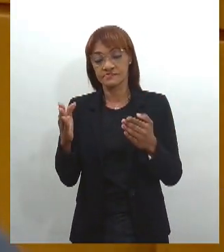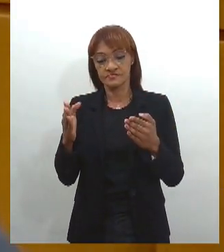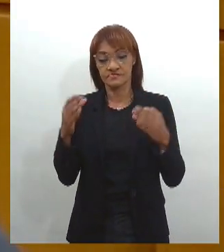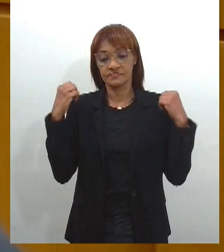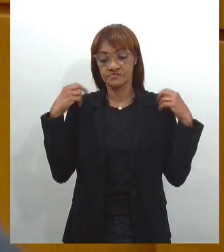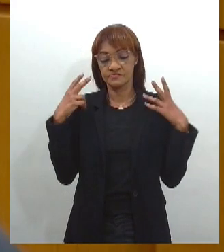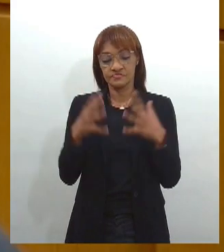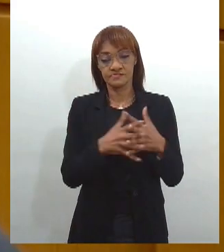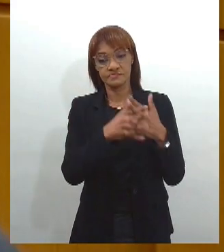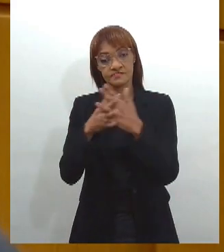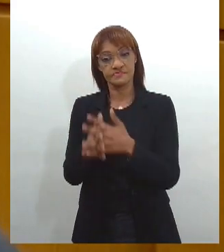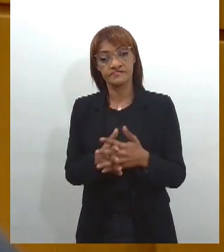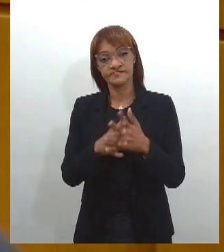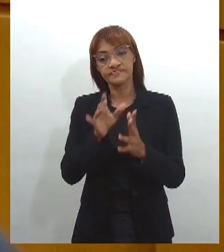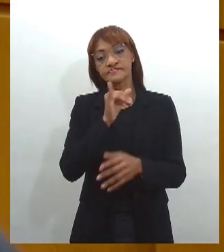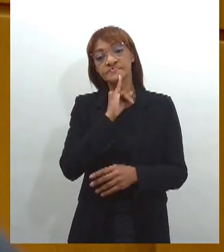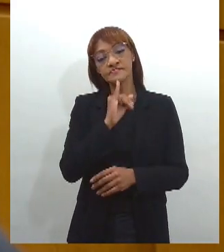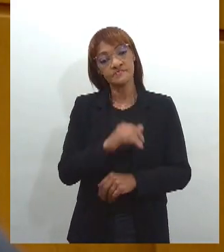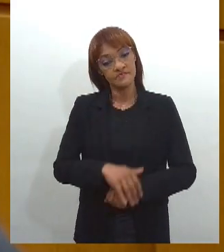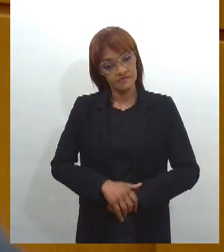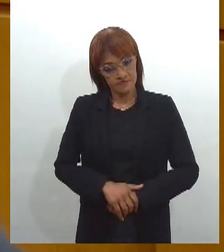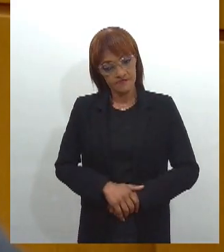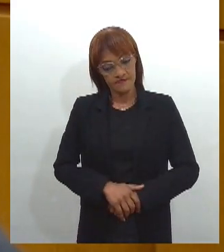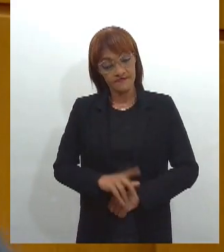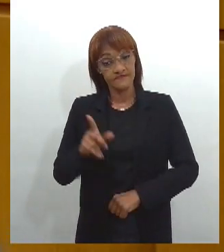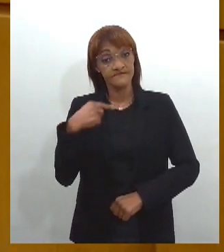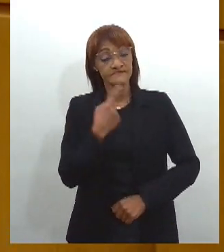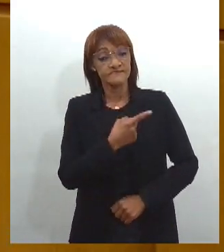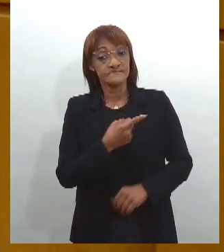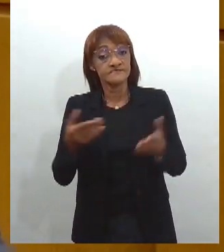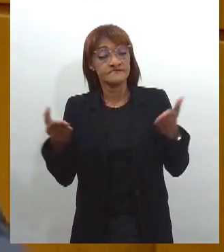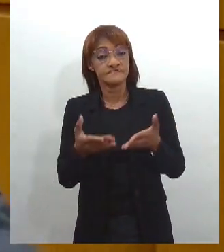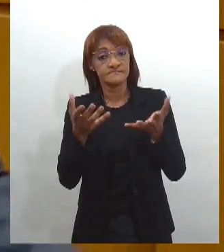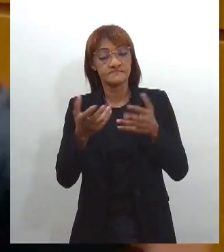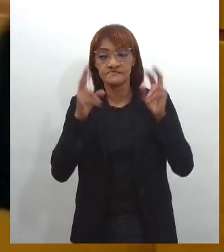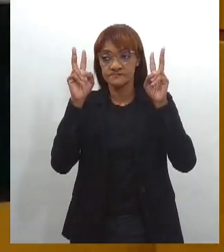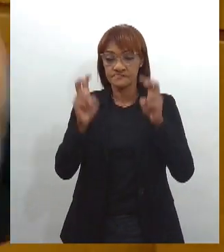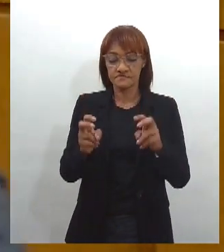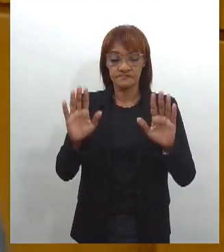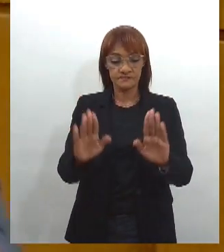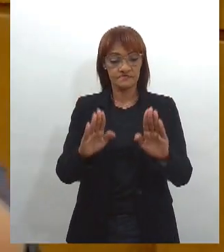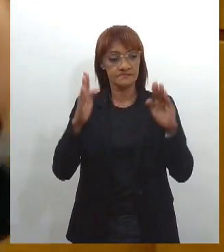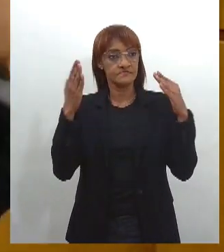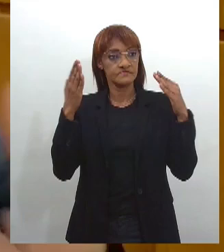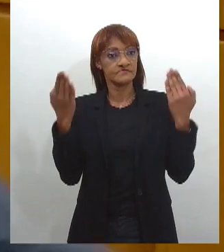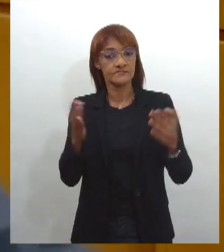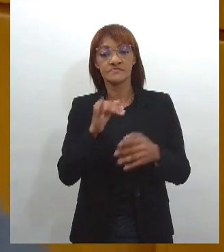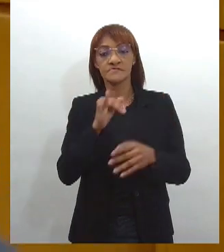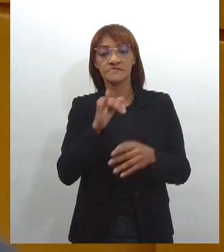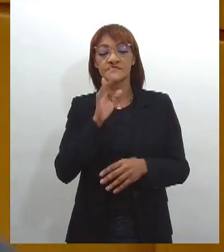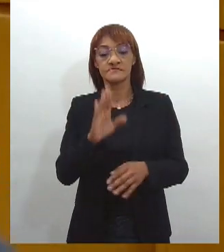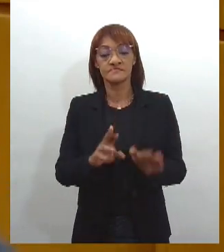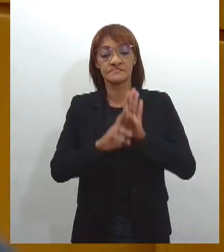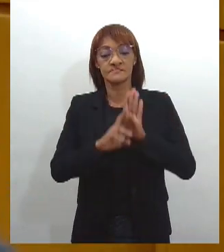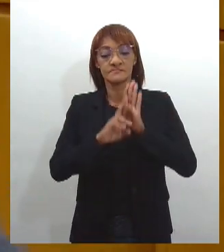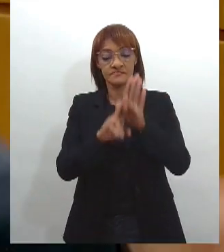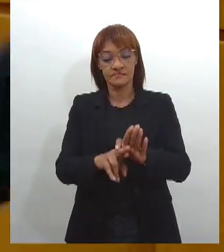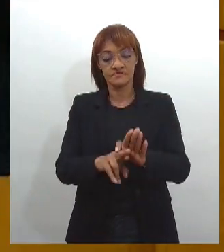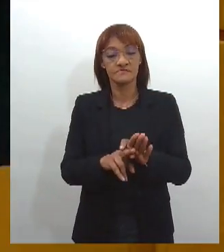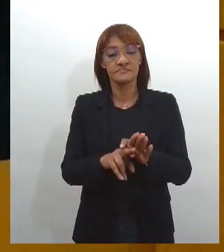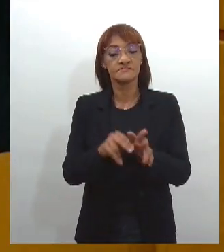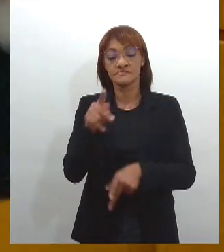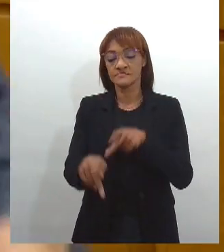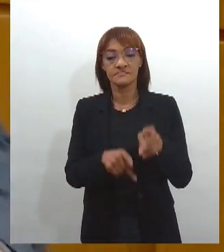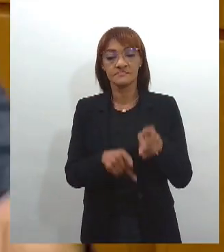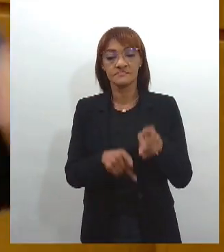aqui para falar dessa grandiosa festa, mais do que atrações, é o que representa a essência do povo itabaianense. O cara